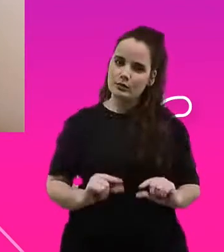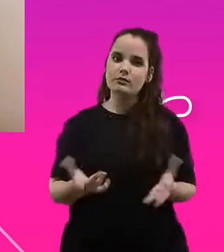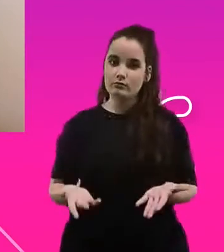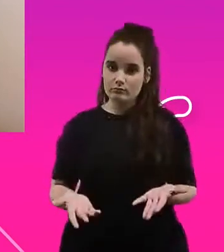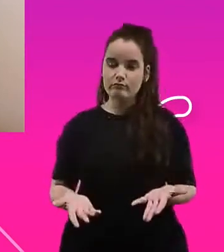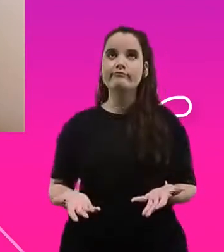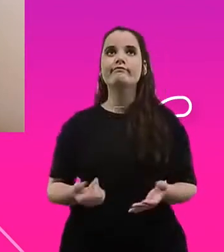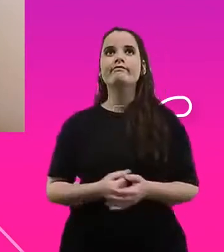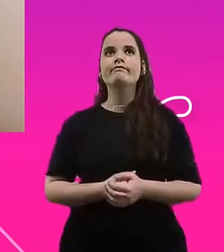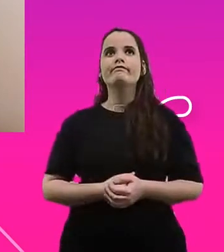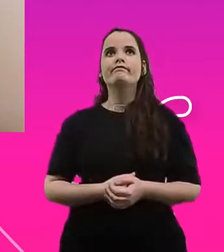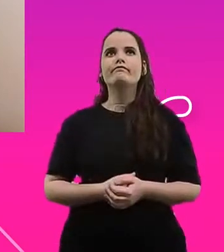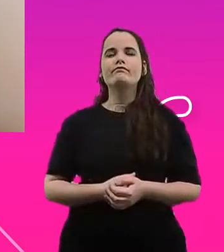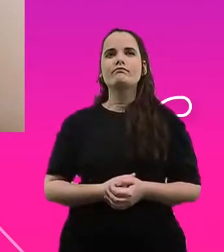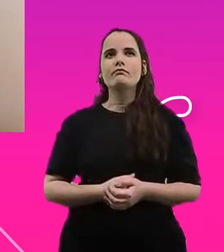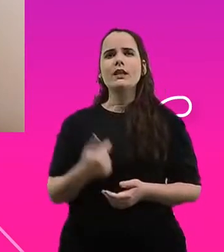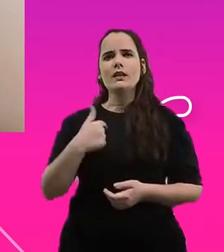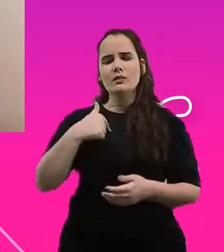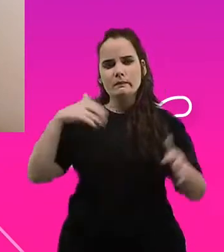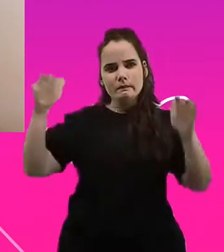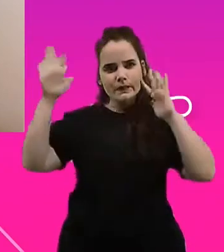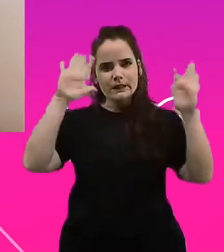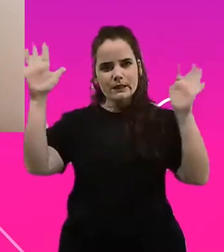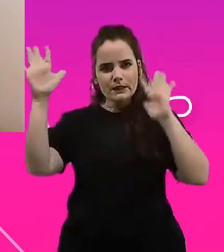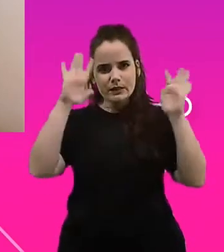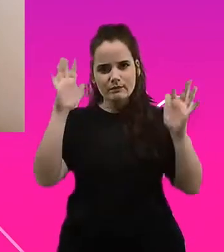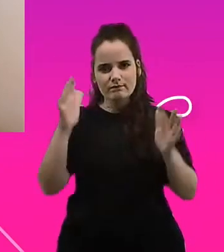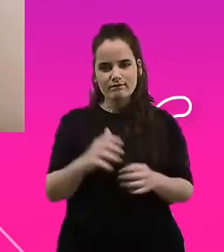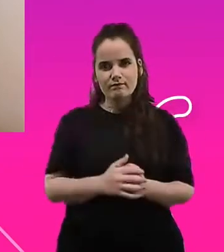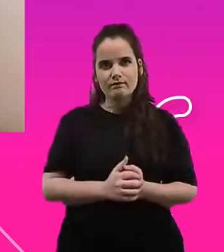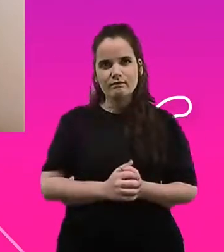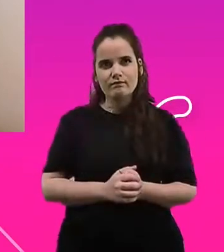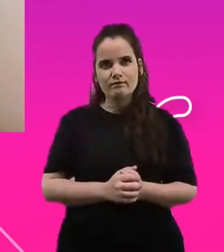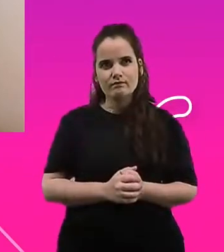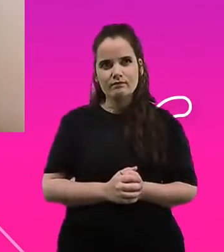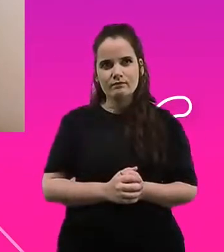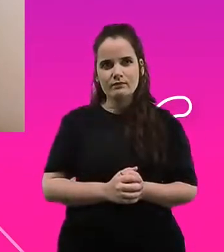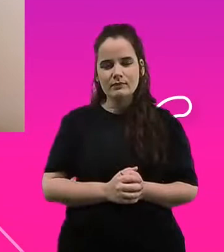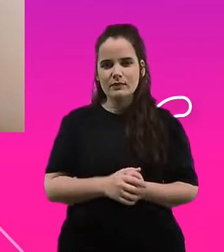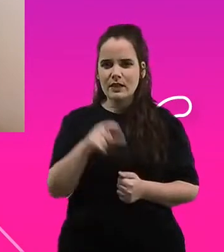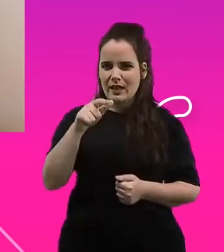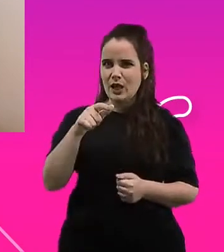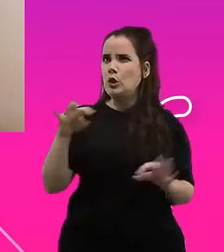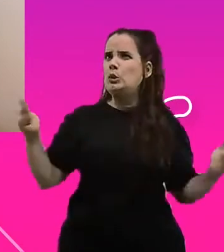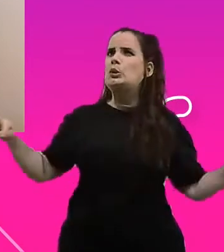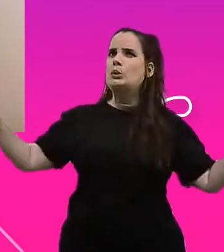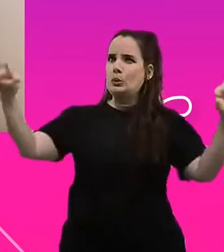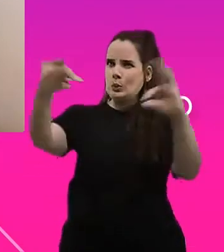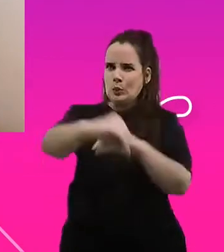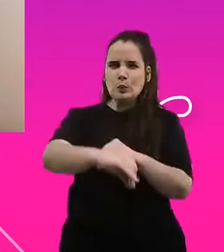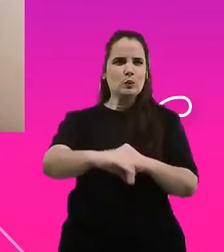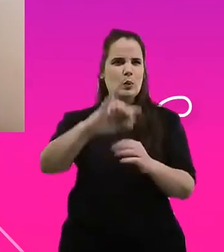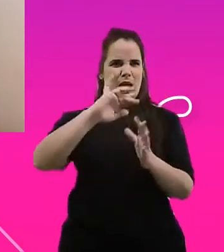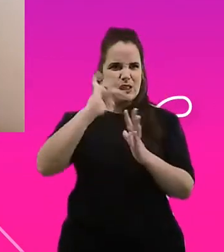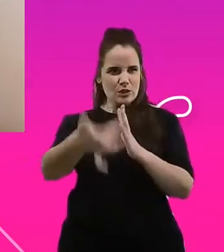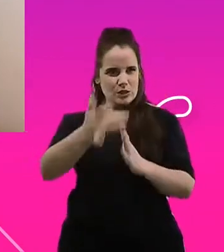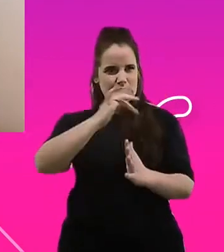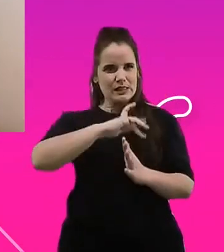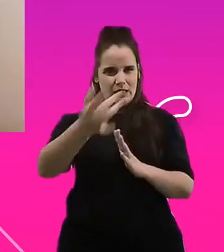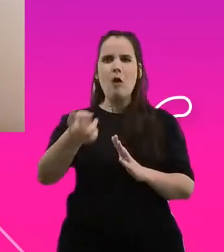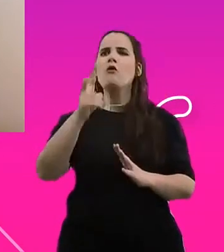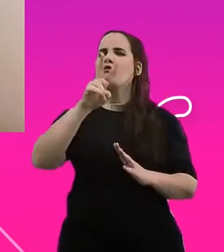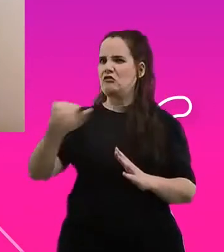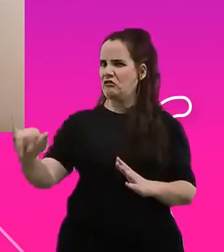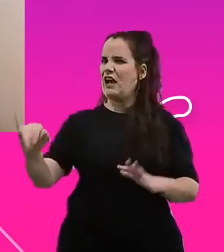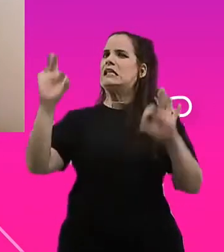que querendo, meio nessa utopia de que tudo daqui a pouco vai virar slow content. Porque na prática, o que se vê nas